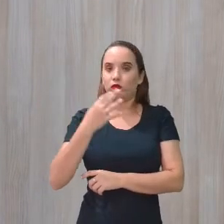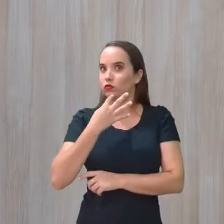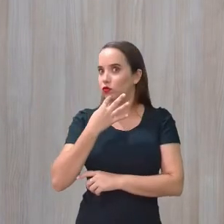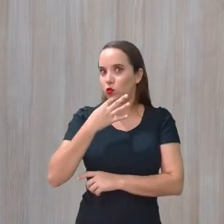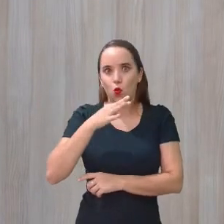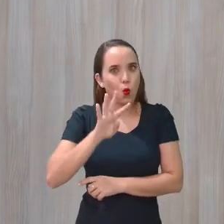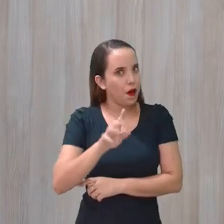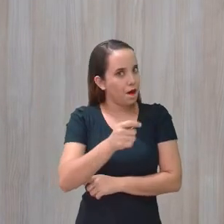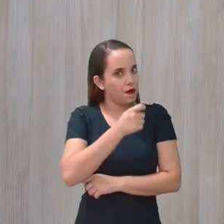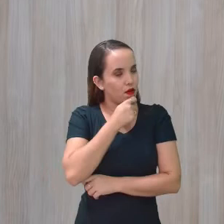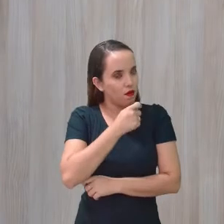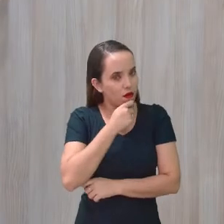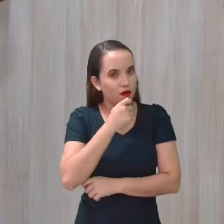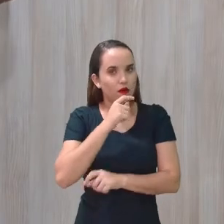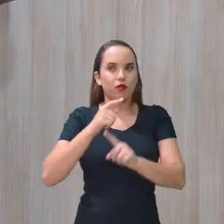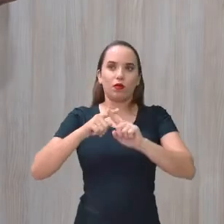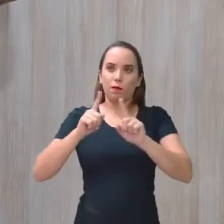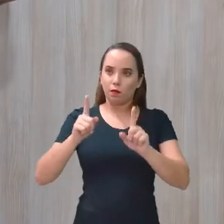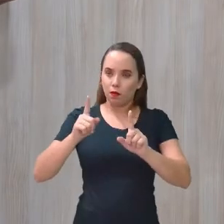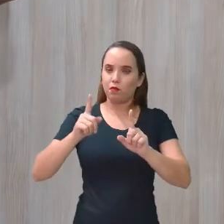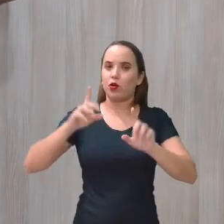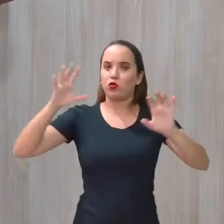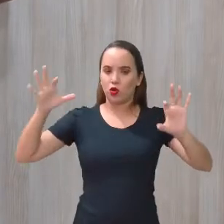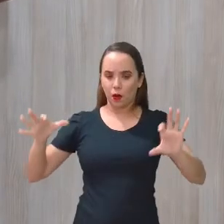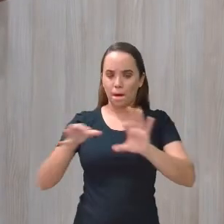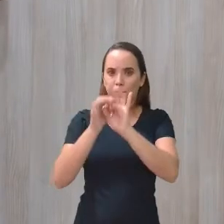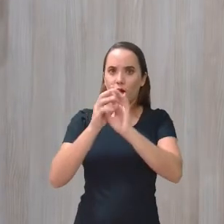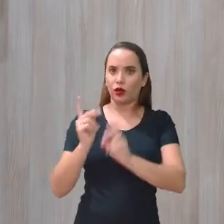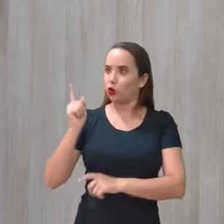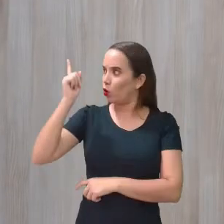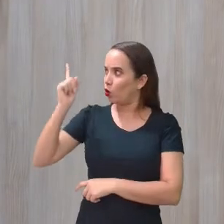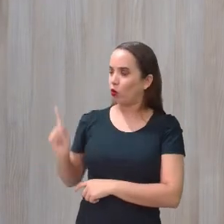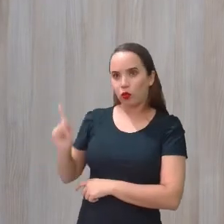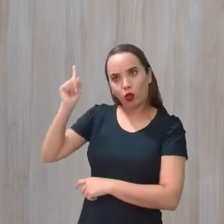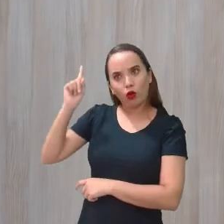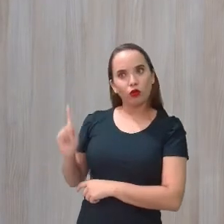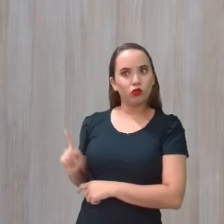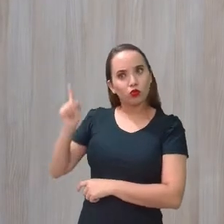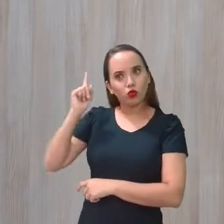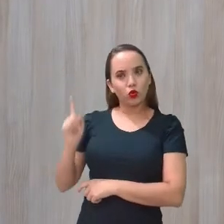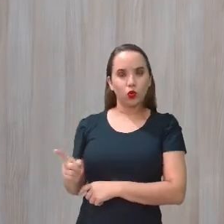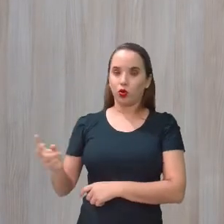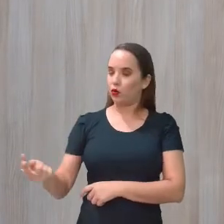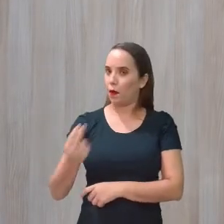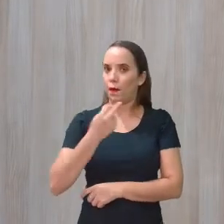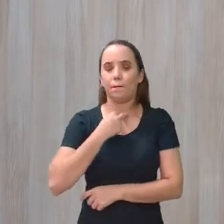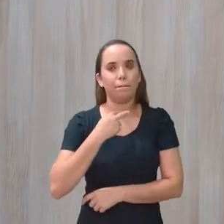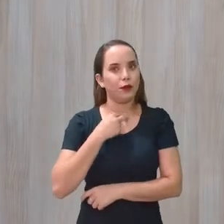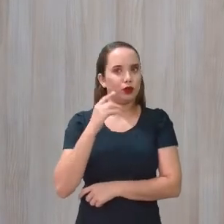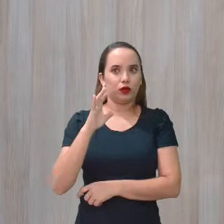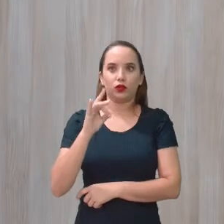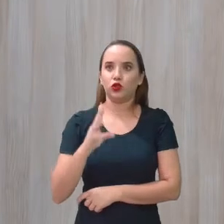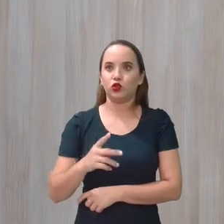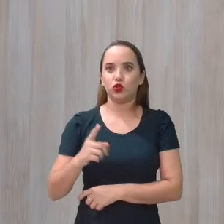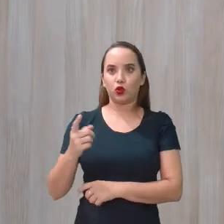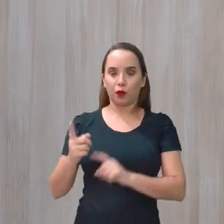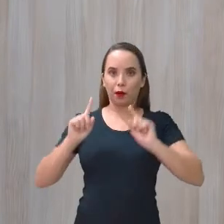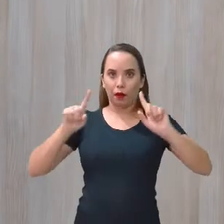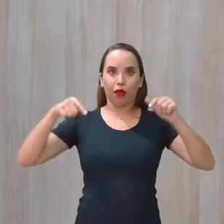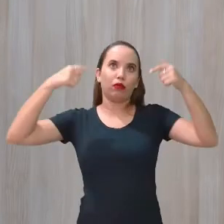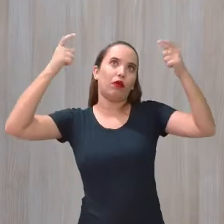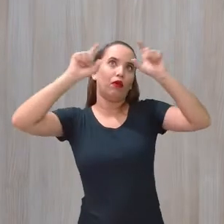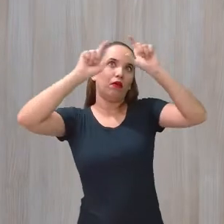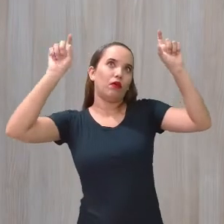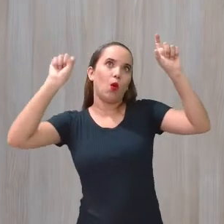desconhecidos, que ela satisfaça as 2 equações. Não pode só satisfazer a de cima ou só a de baixo. Tem que